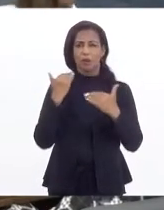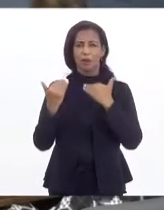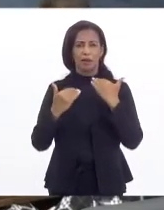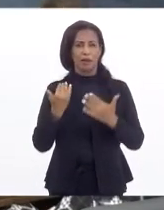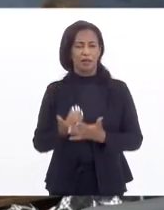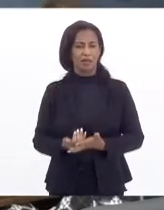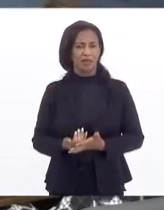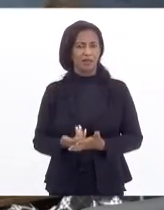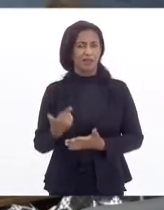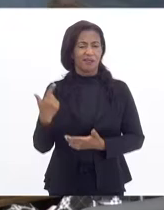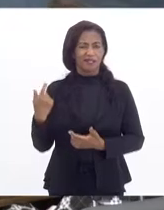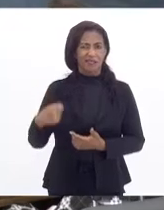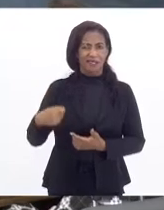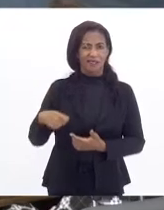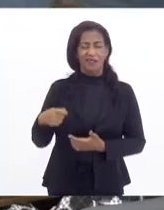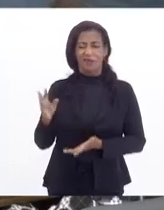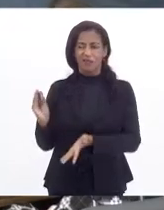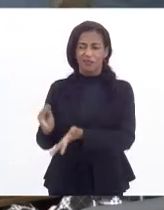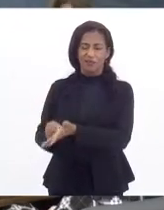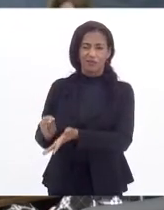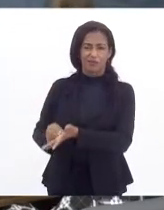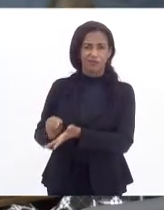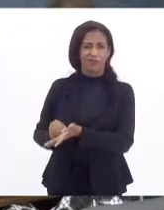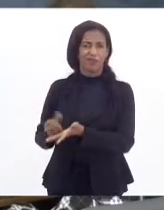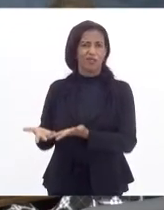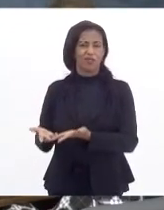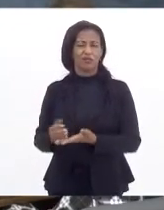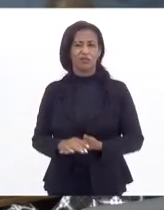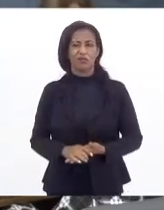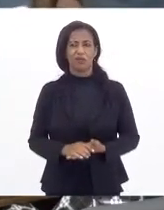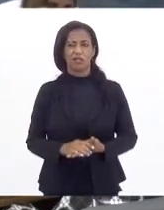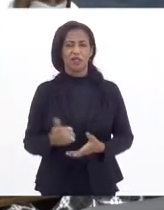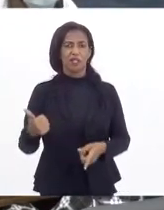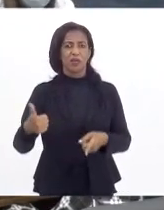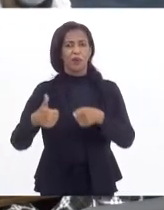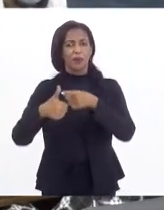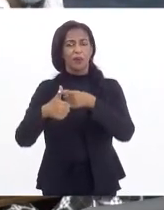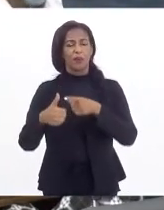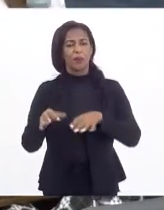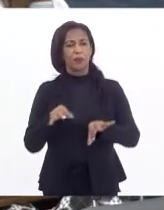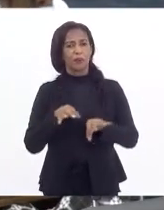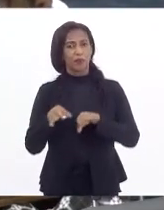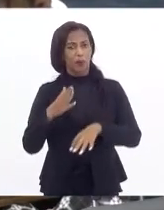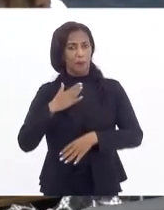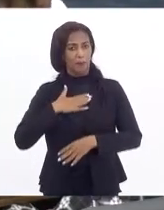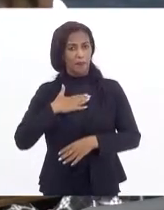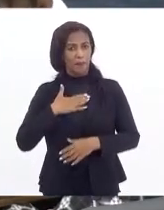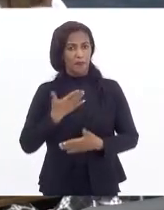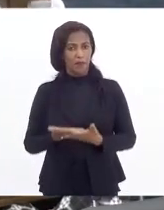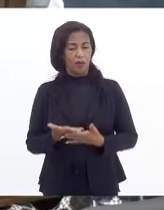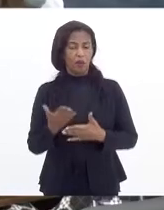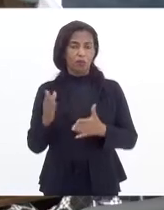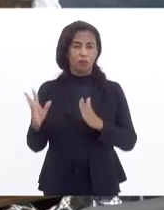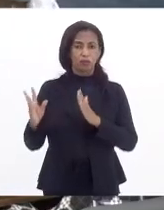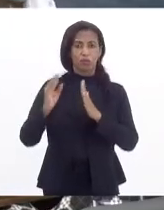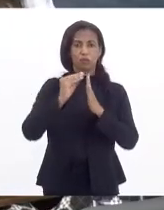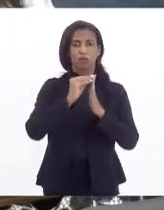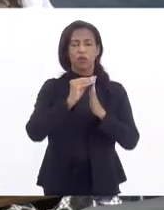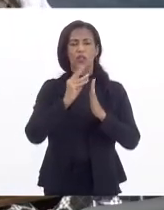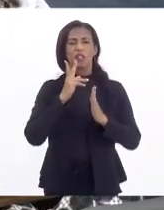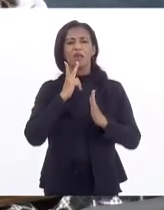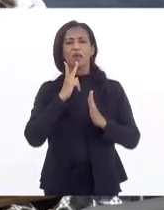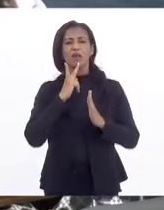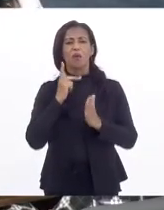um subproletariado completamente exposto. E o primeiro projeto da pauta meu, que introduz, que faz